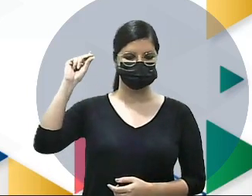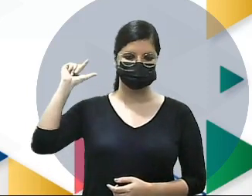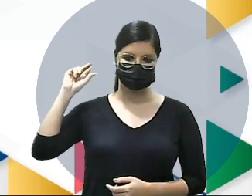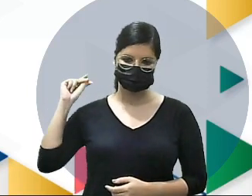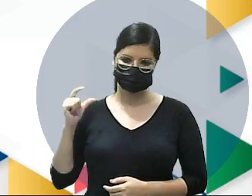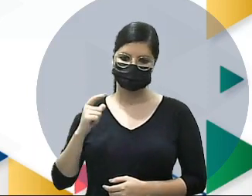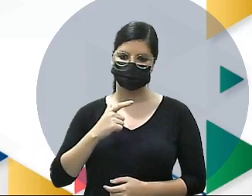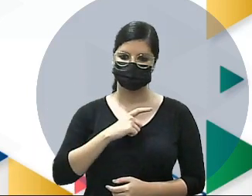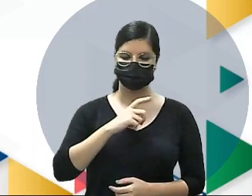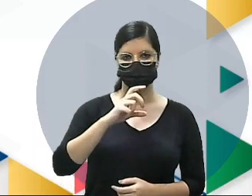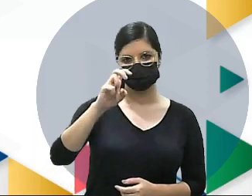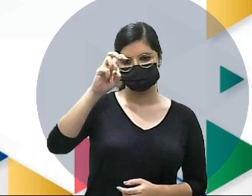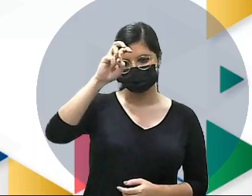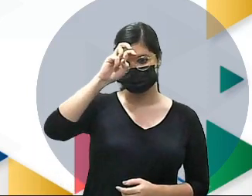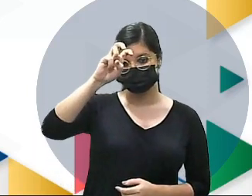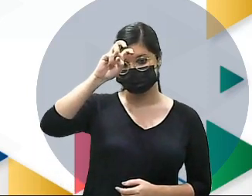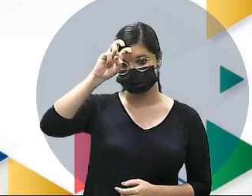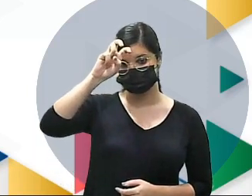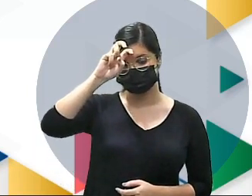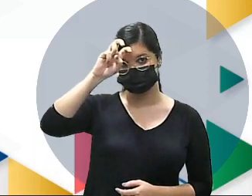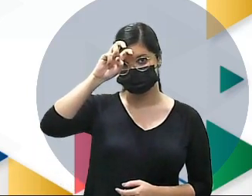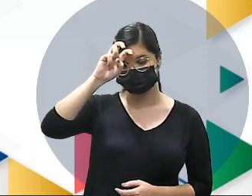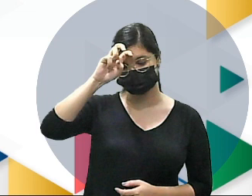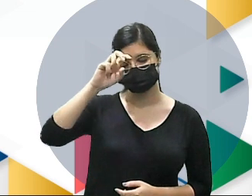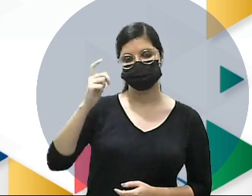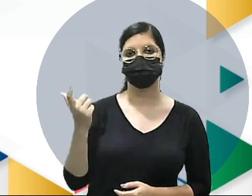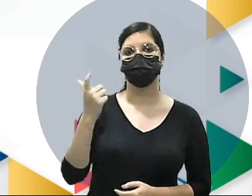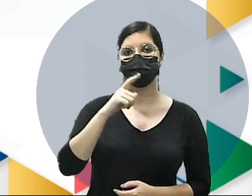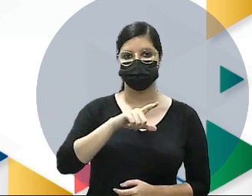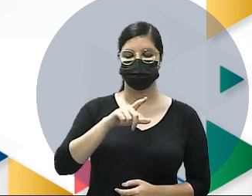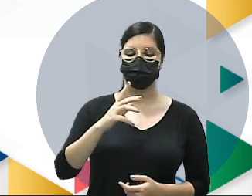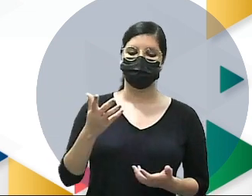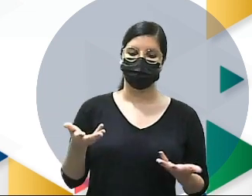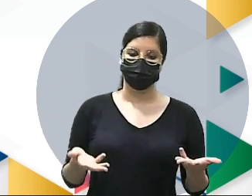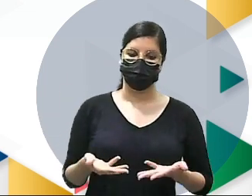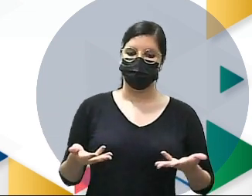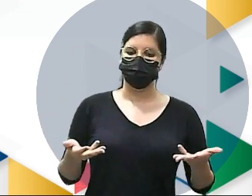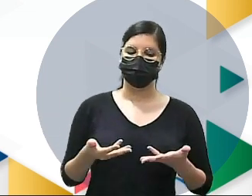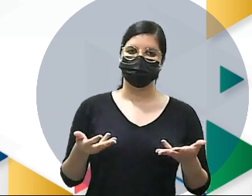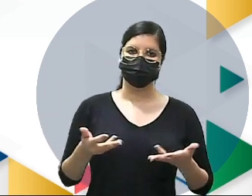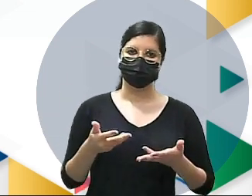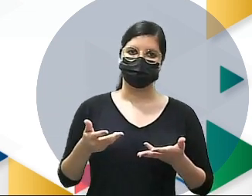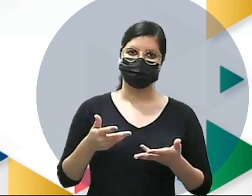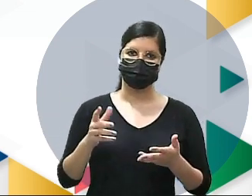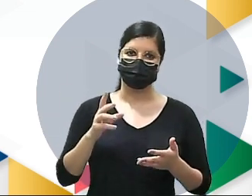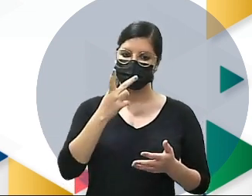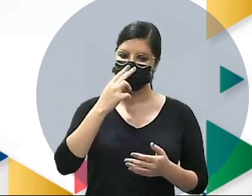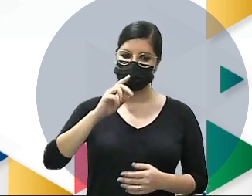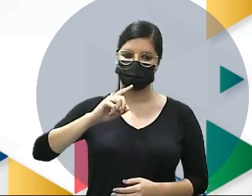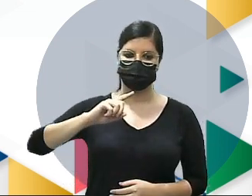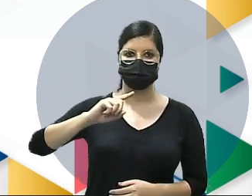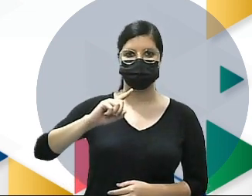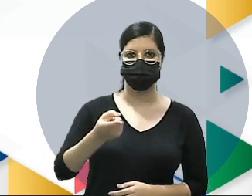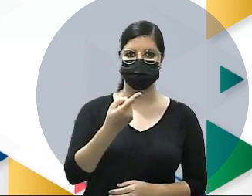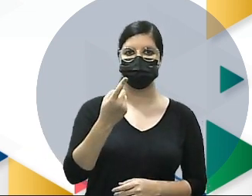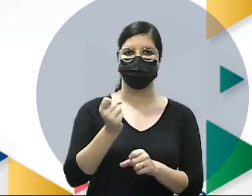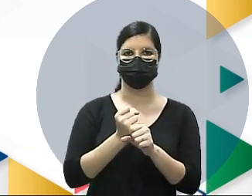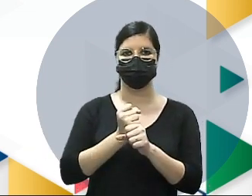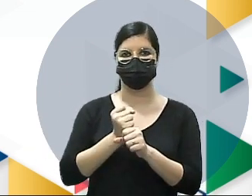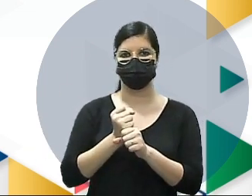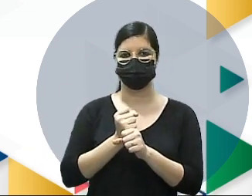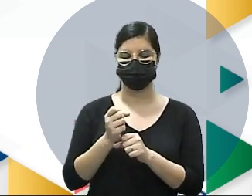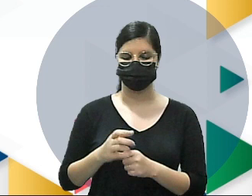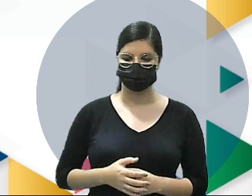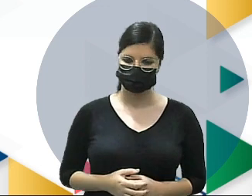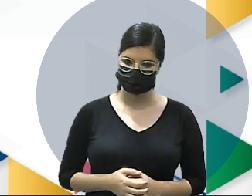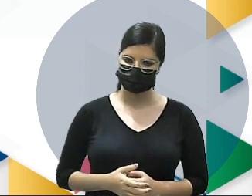né pegando aí já um pouquinho das Nações sair da dança do homem primitivo e vem para dança ali para do Milionário em um dos cinemas de mil anos para